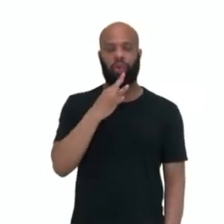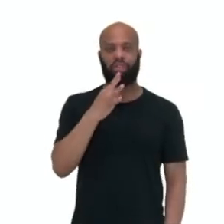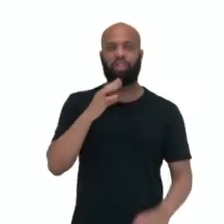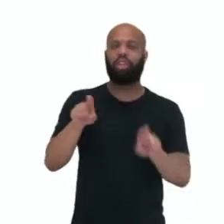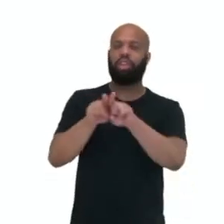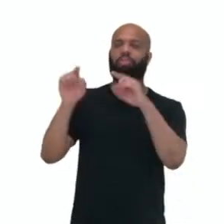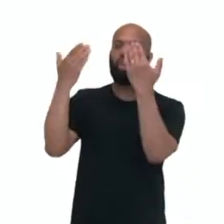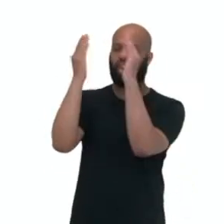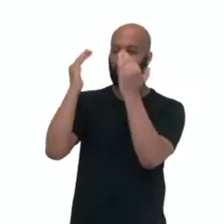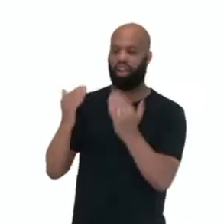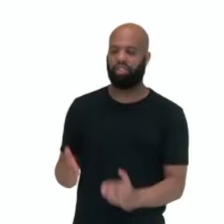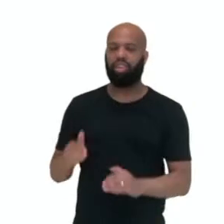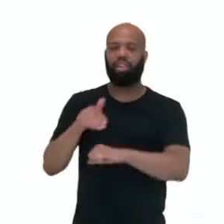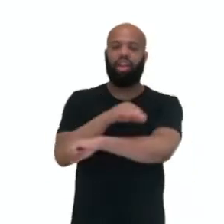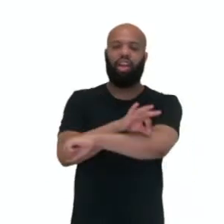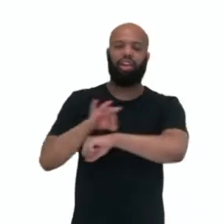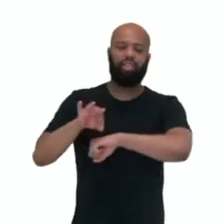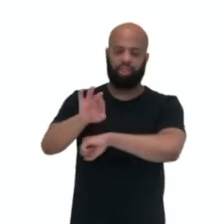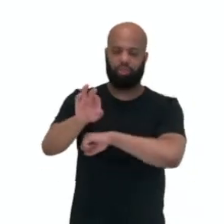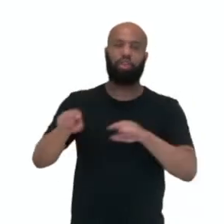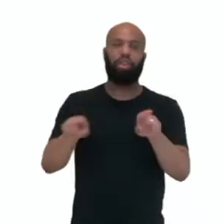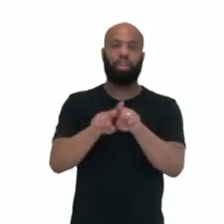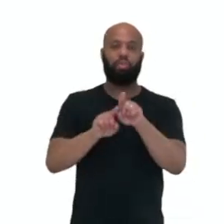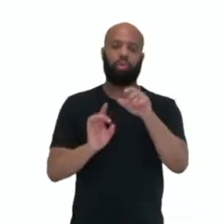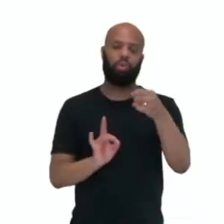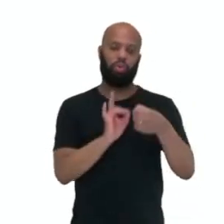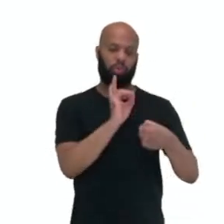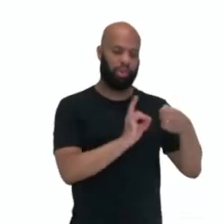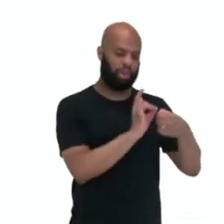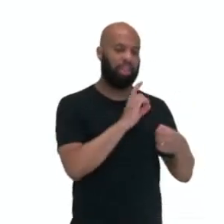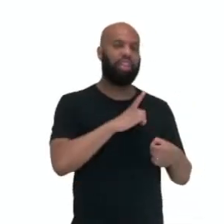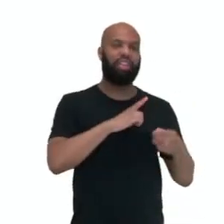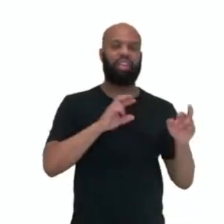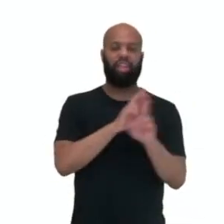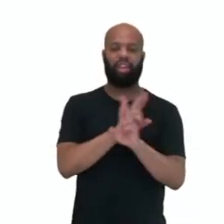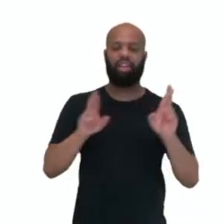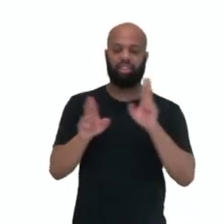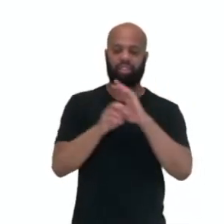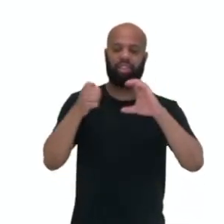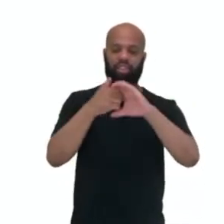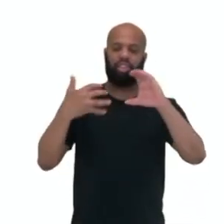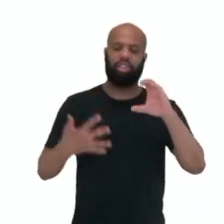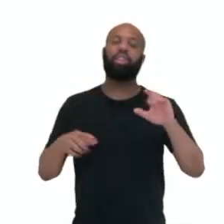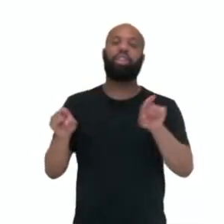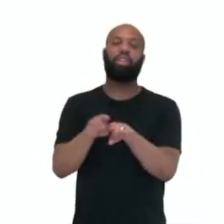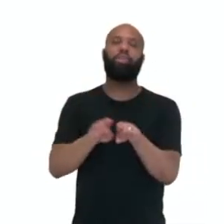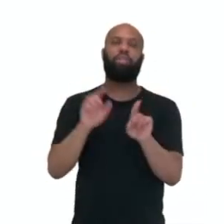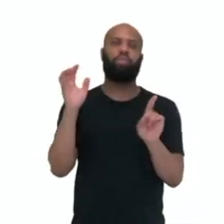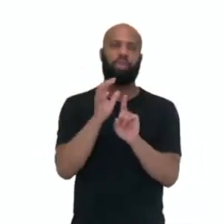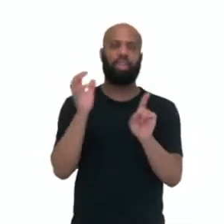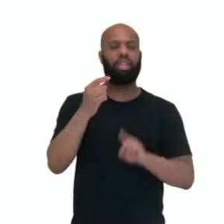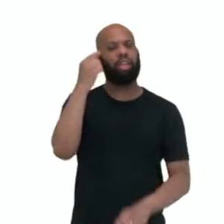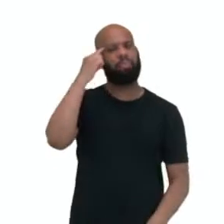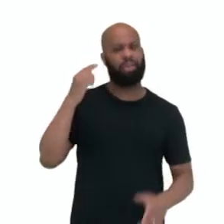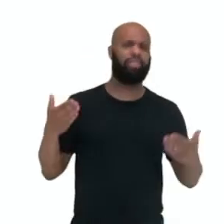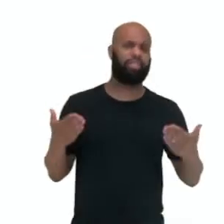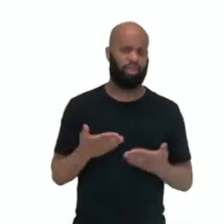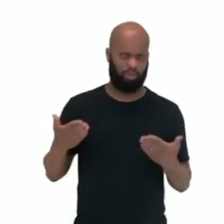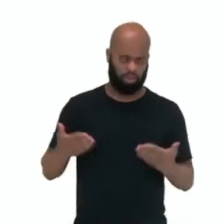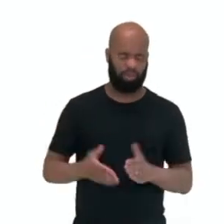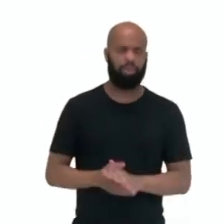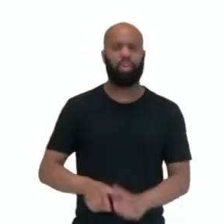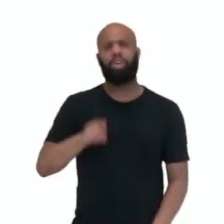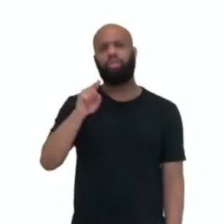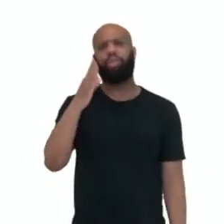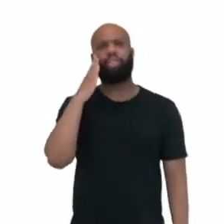analisar a arquitetura e o urbanismo, suas relações, características e impactos. Pense um pouco.